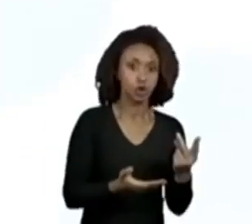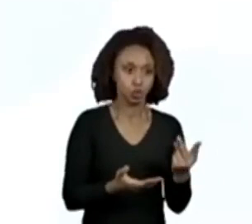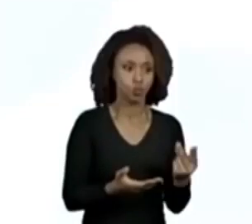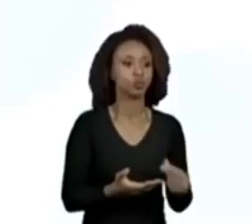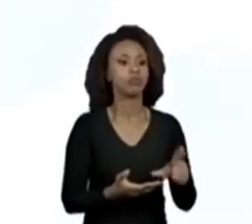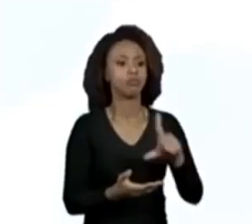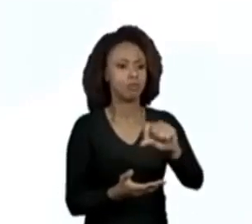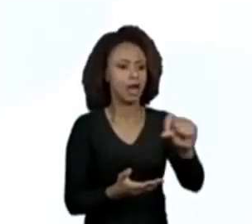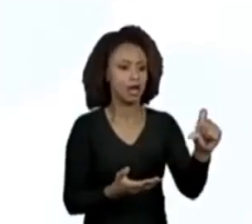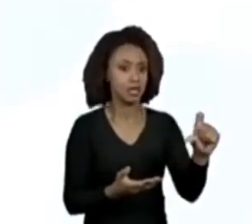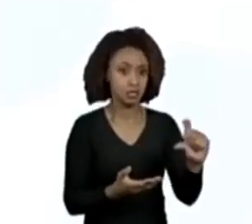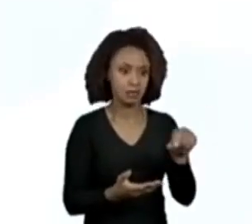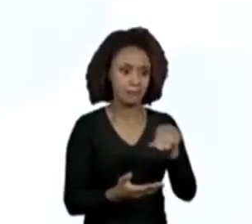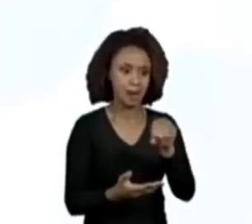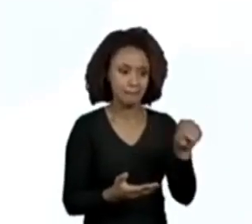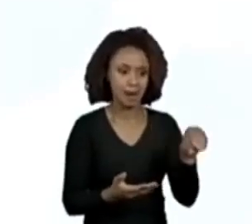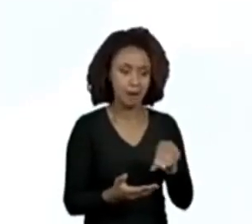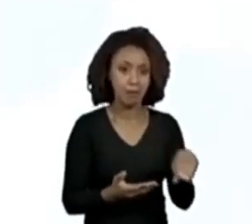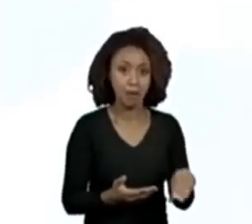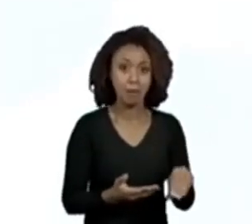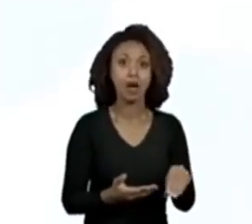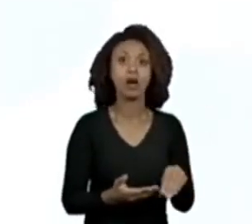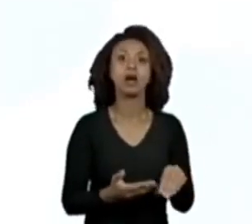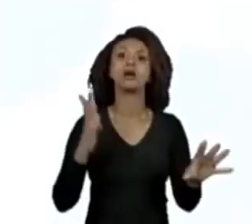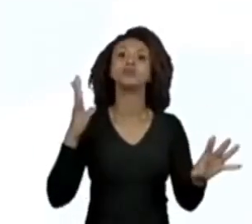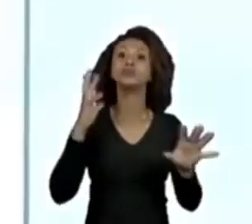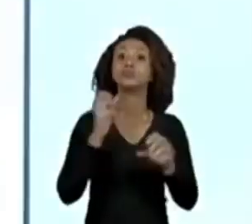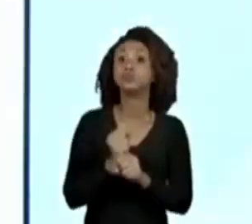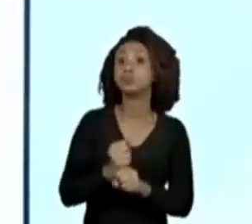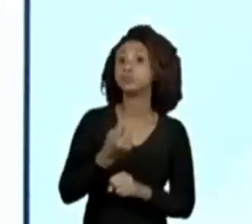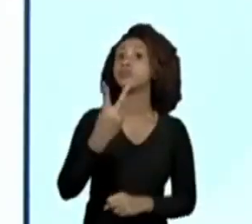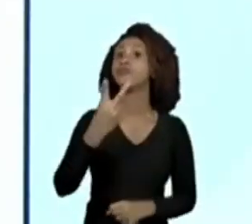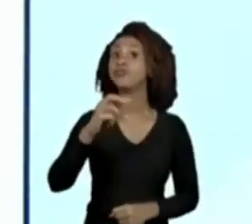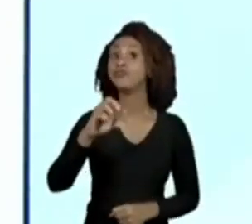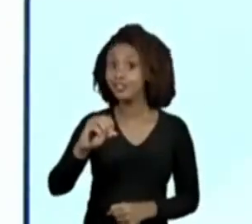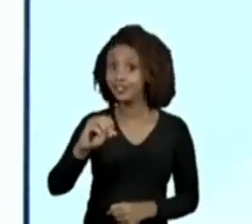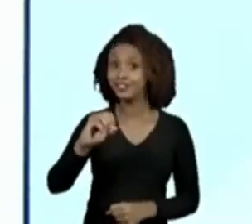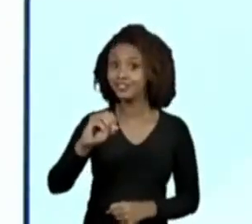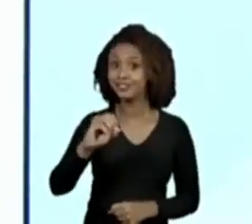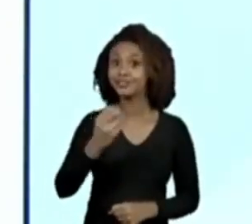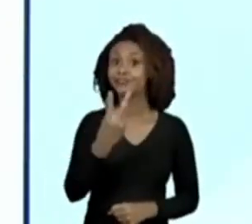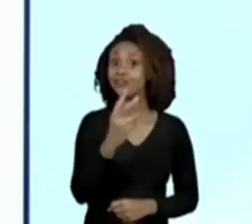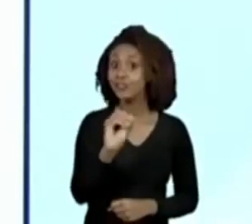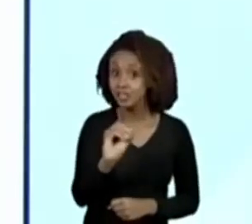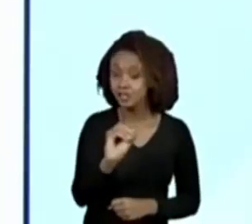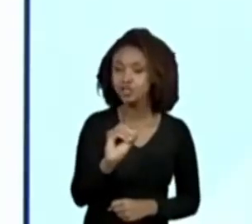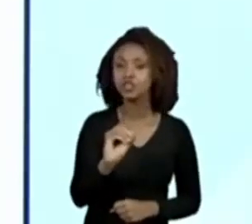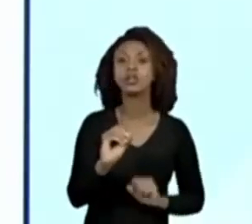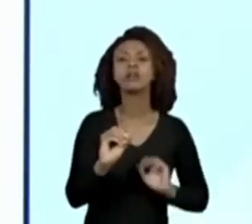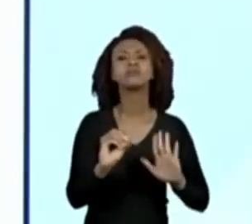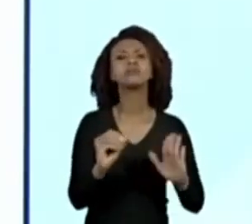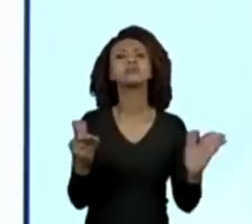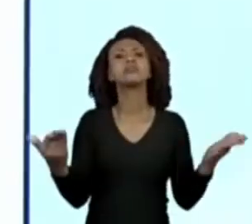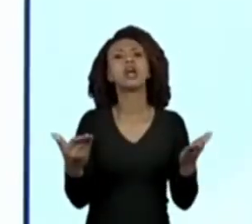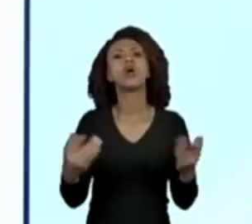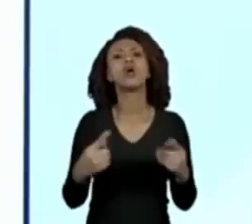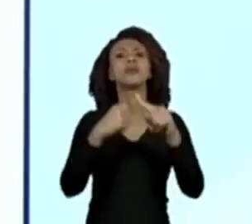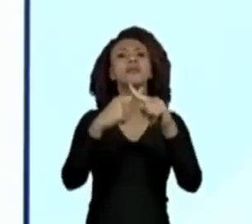teríamos 20 pães, certo? E a multiplicação